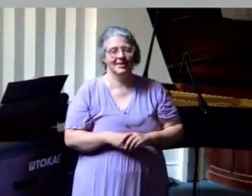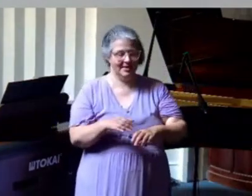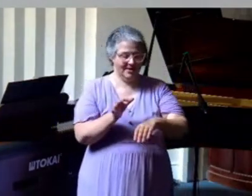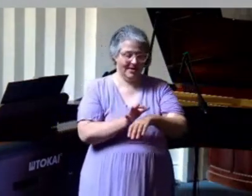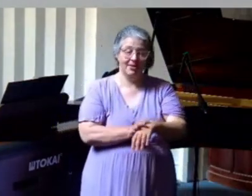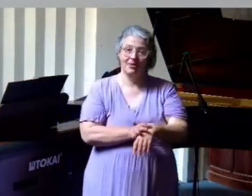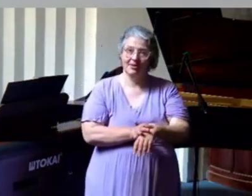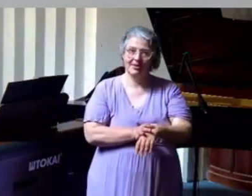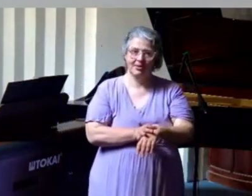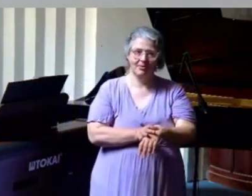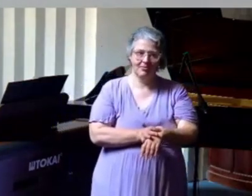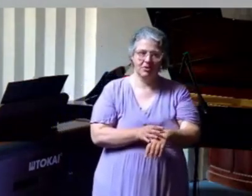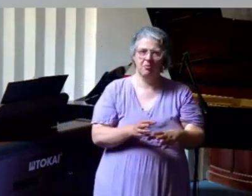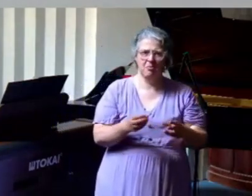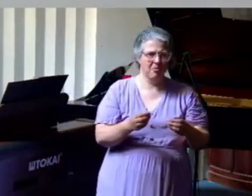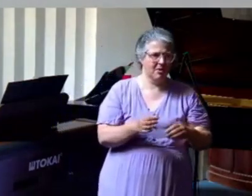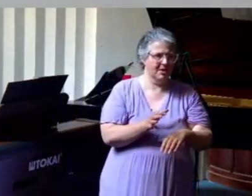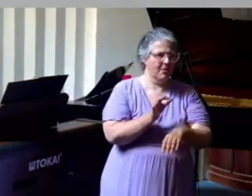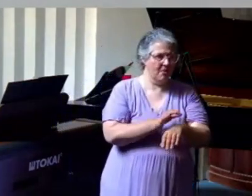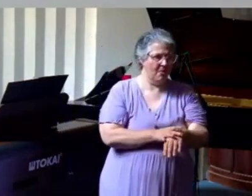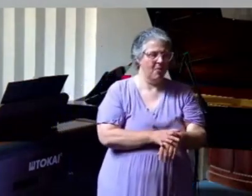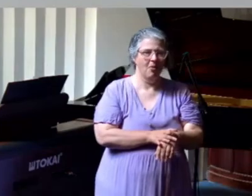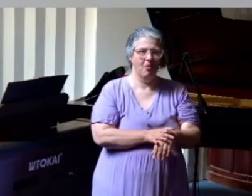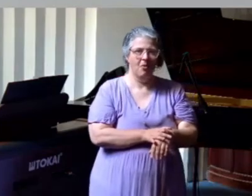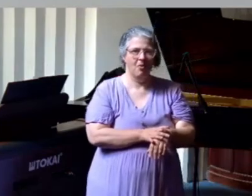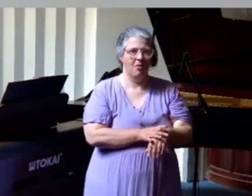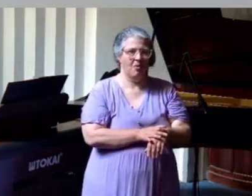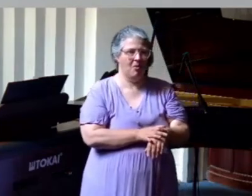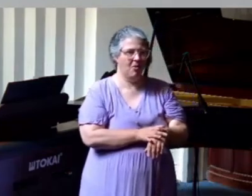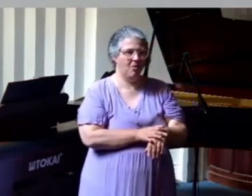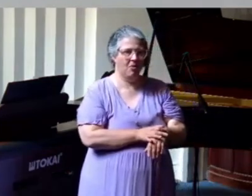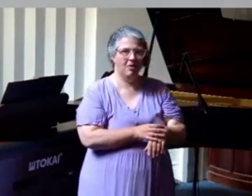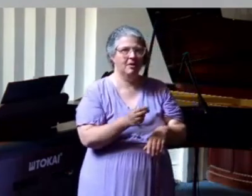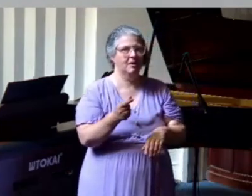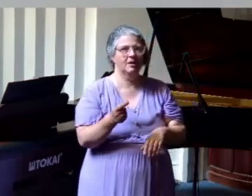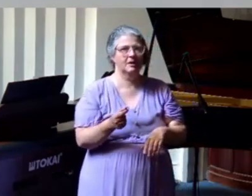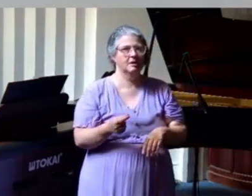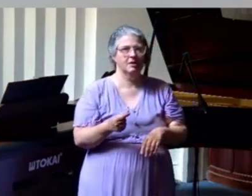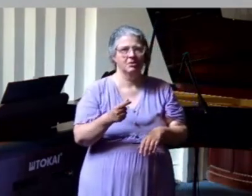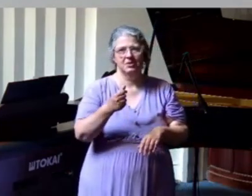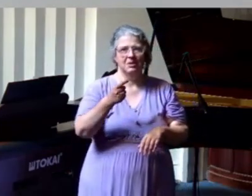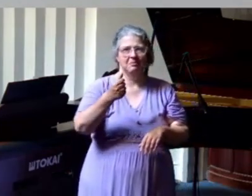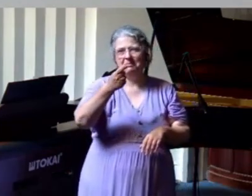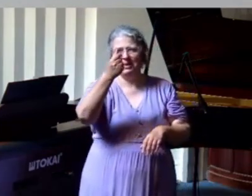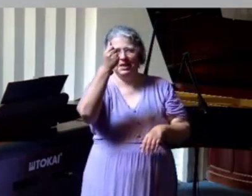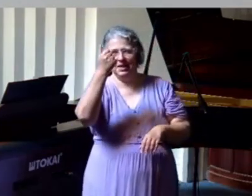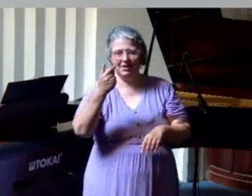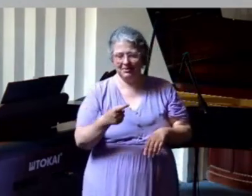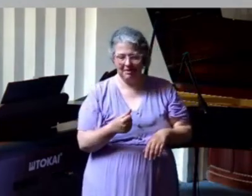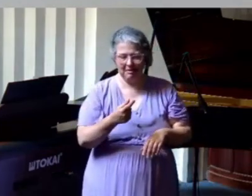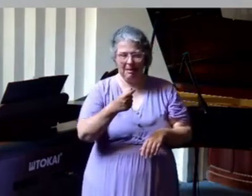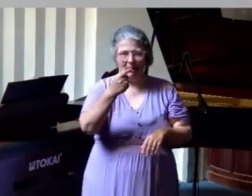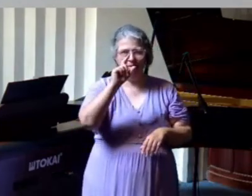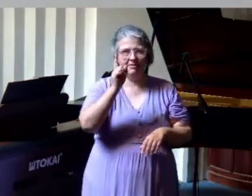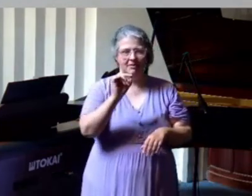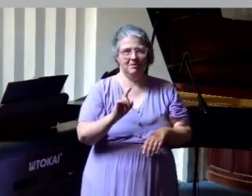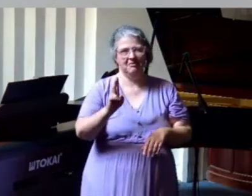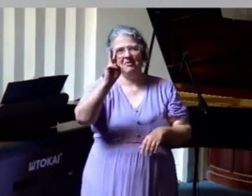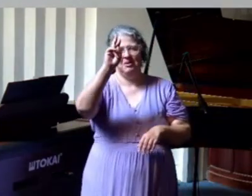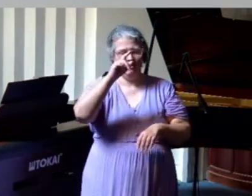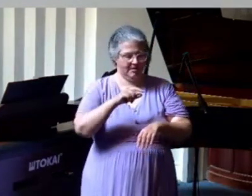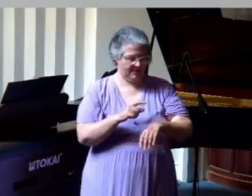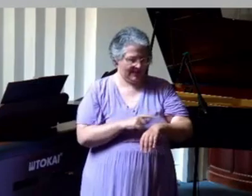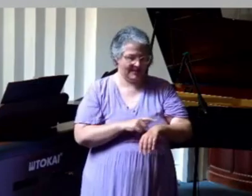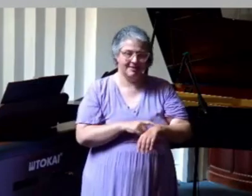relógios que eu tenho um. Que ele, de novo, não tem preço maior, não é nada disso. Mas ele é um relógio da